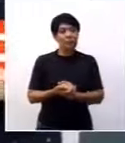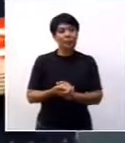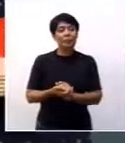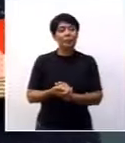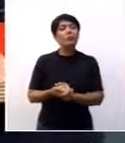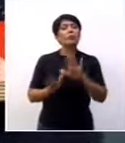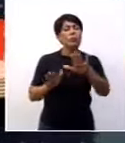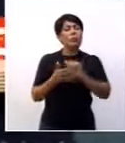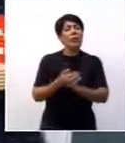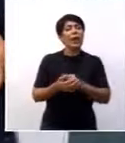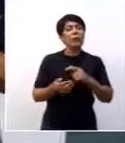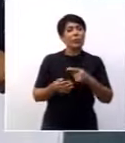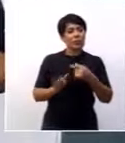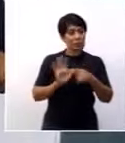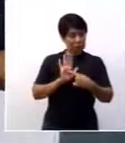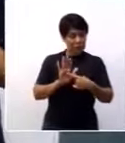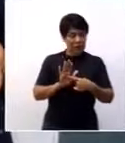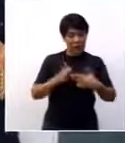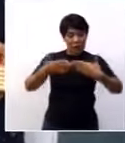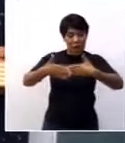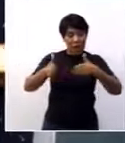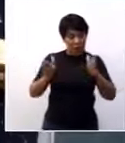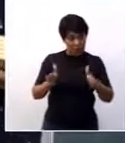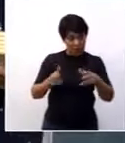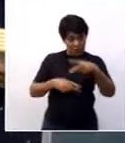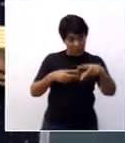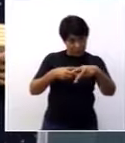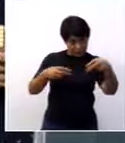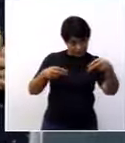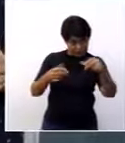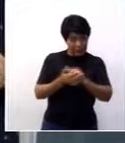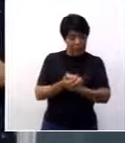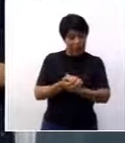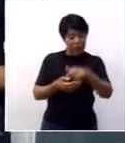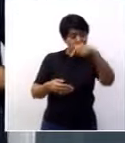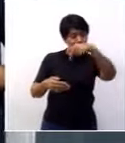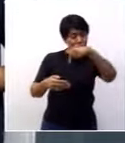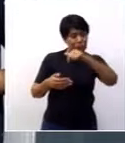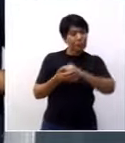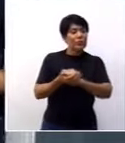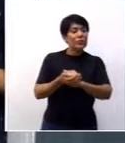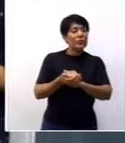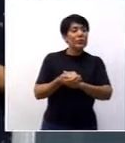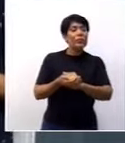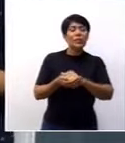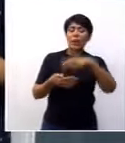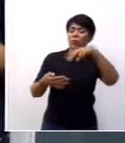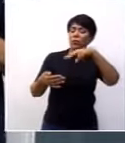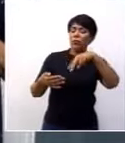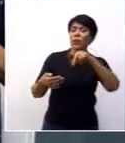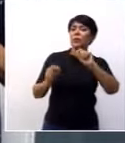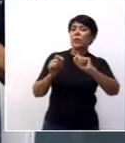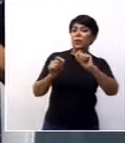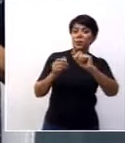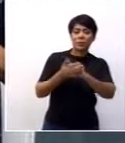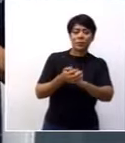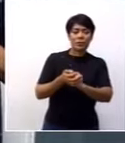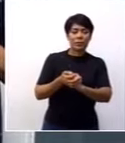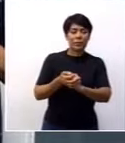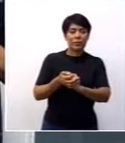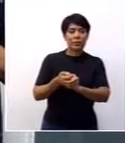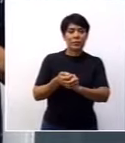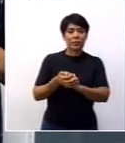caixa de presente, tá certo? Nessa caixa de presente, nós conseguimos enxergar aqui